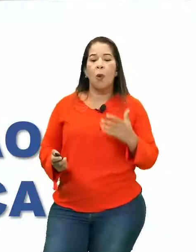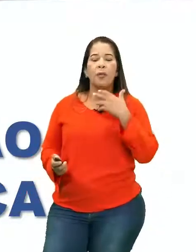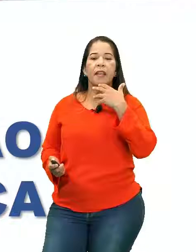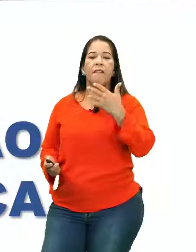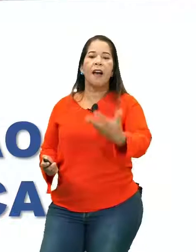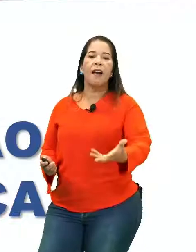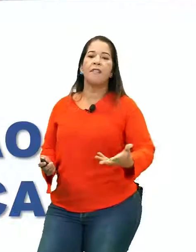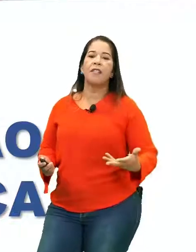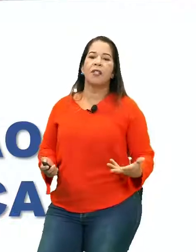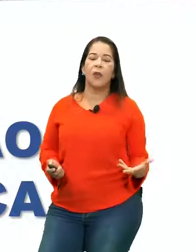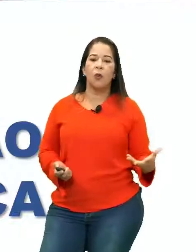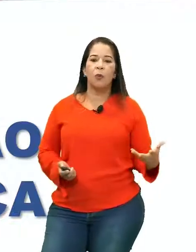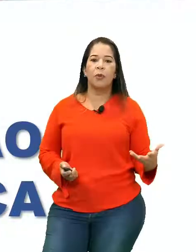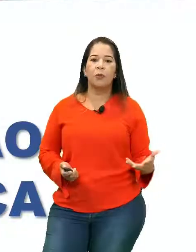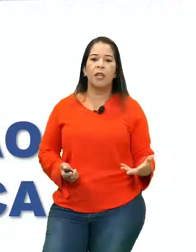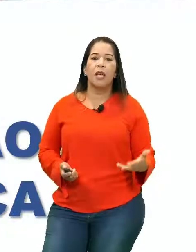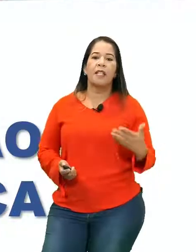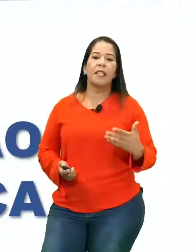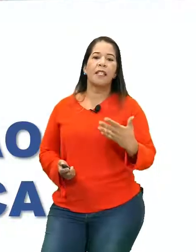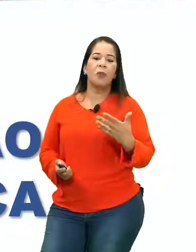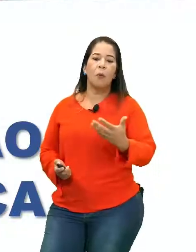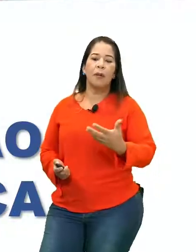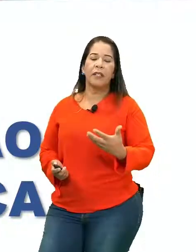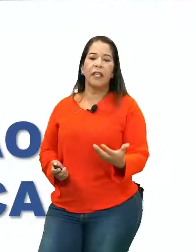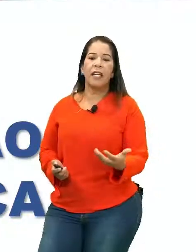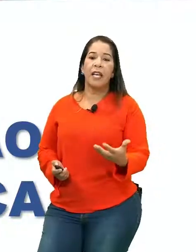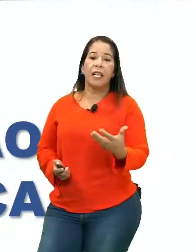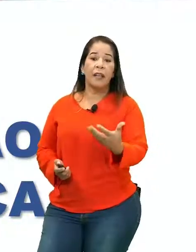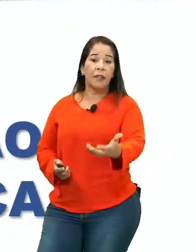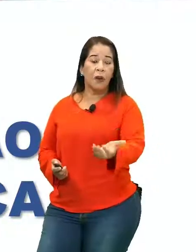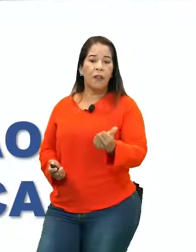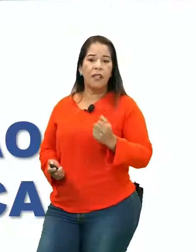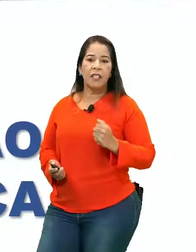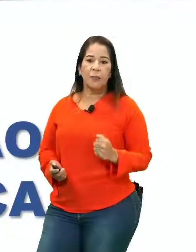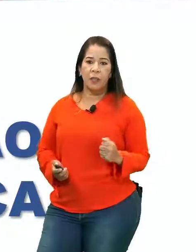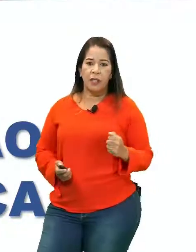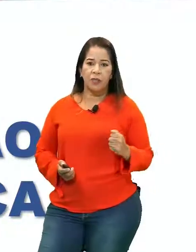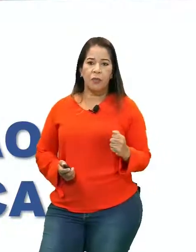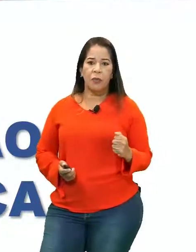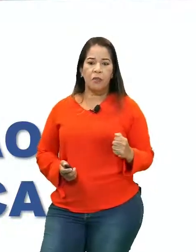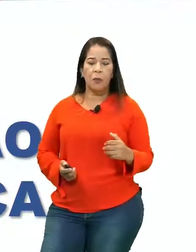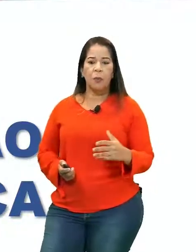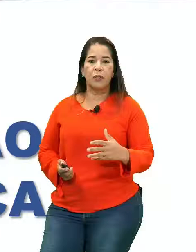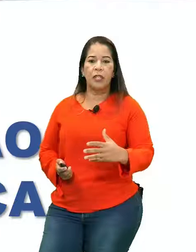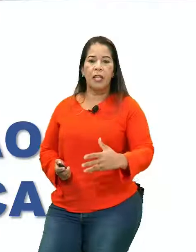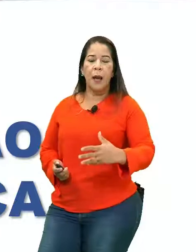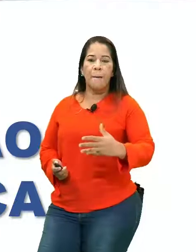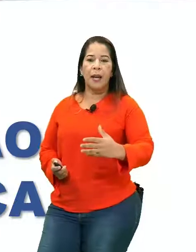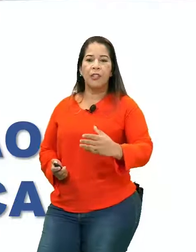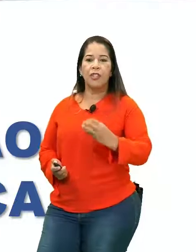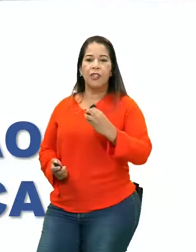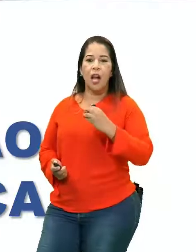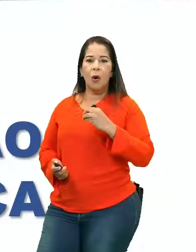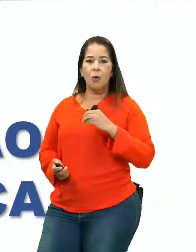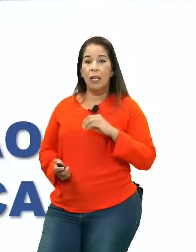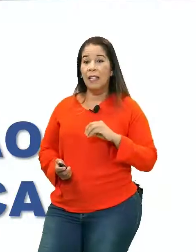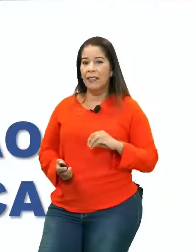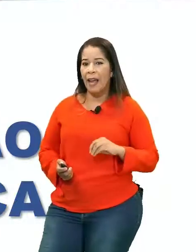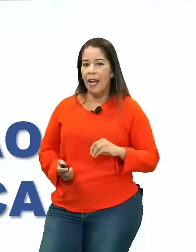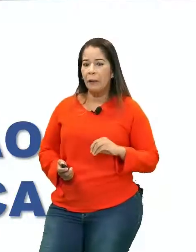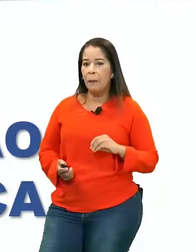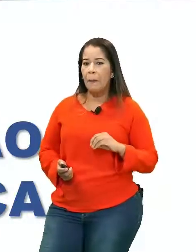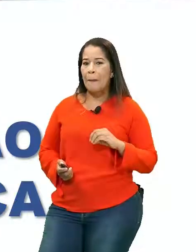se observava esses fenômenos, sem se compreender que talvez esse processo de evolução poderia partir de